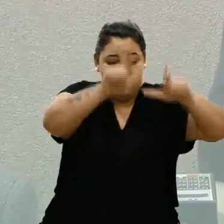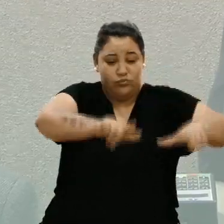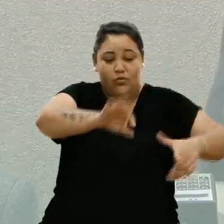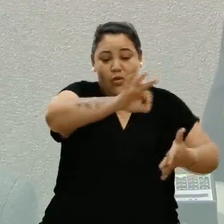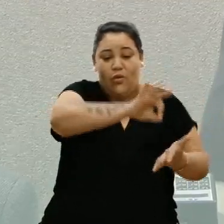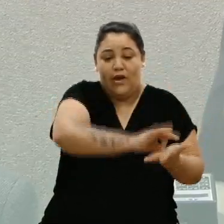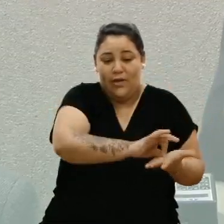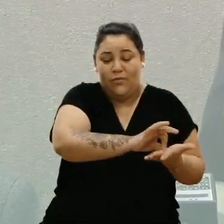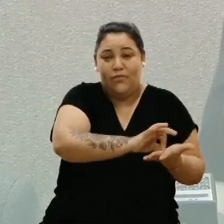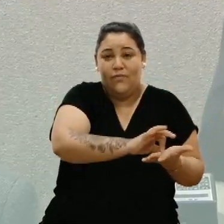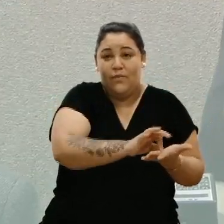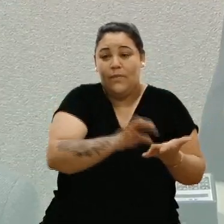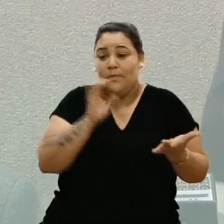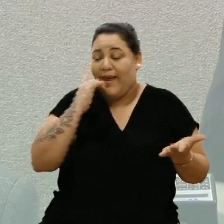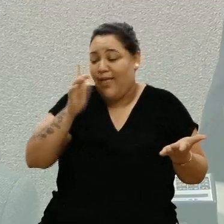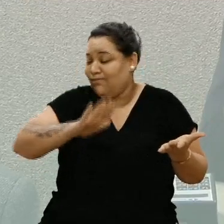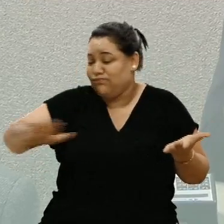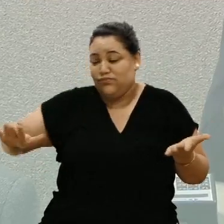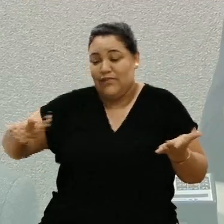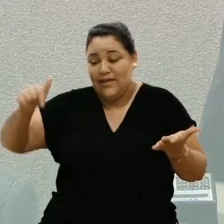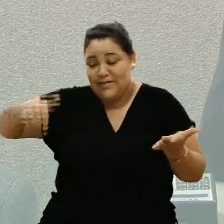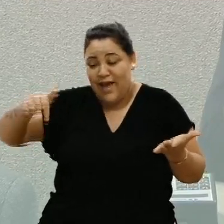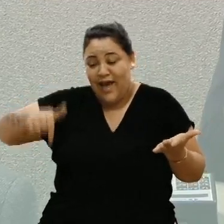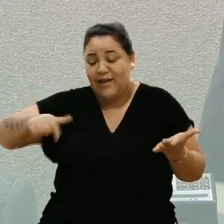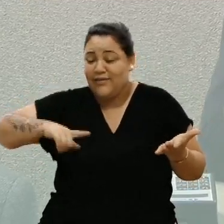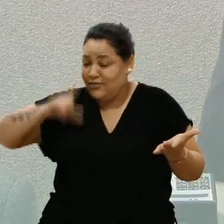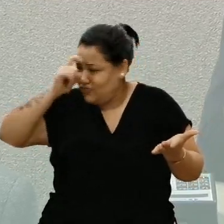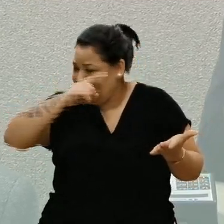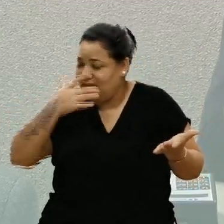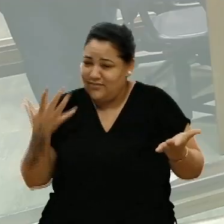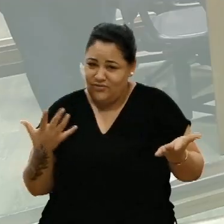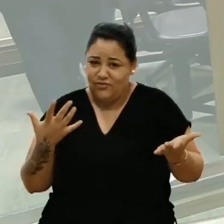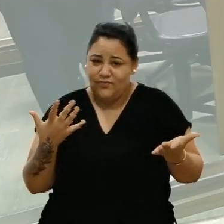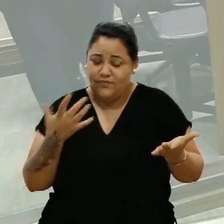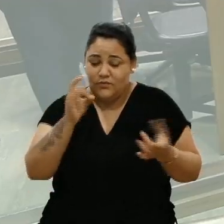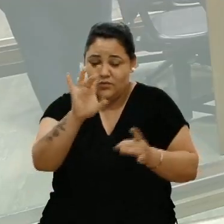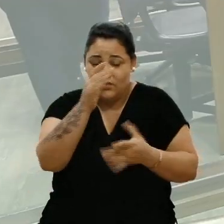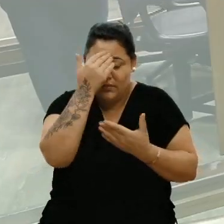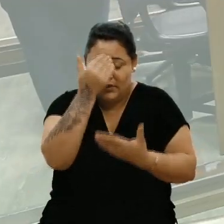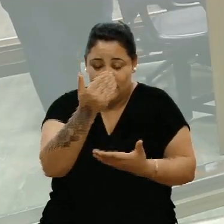essa área que tem, então, dificuldade. Era isso, muito obrigada. Vereador Lucas.